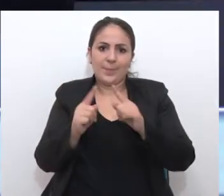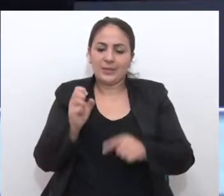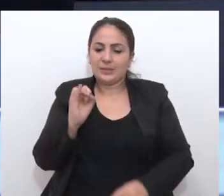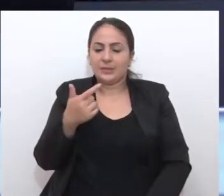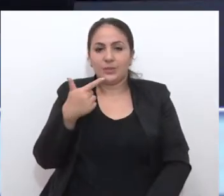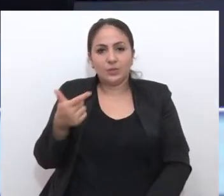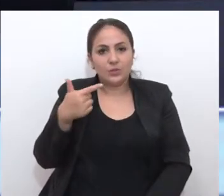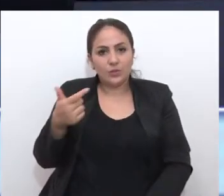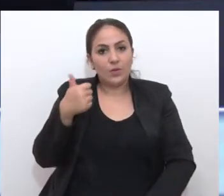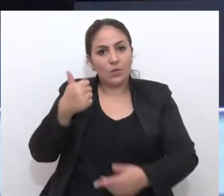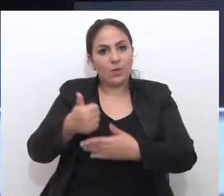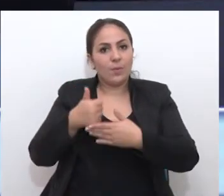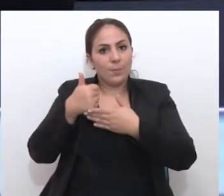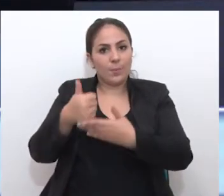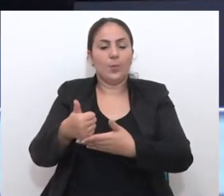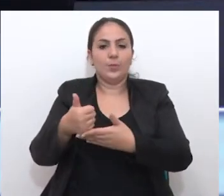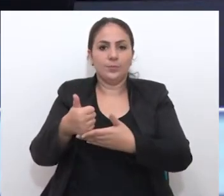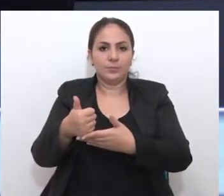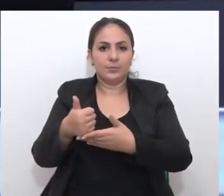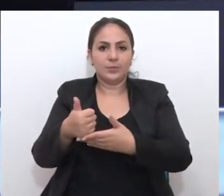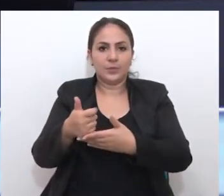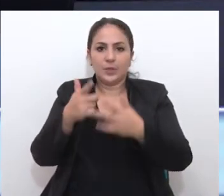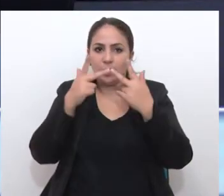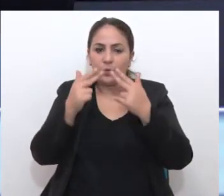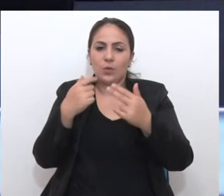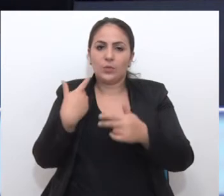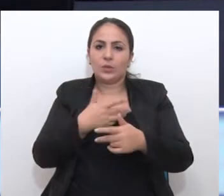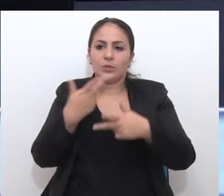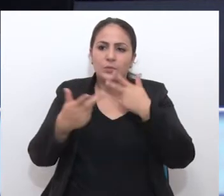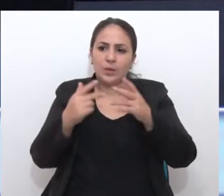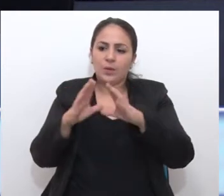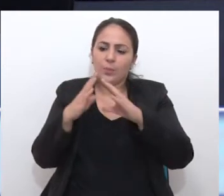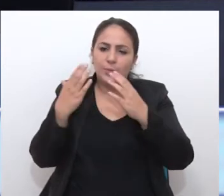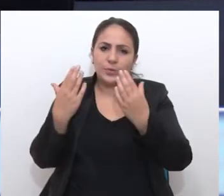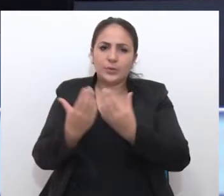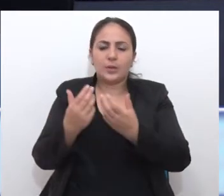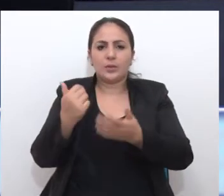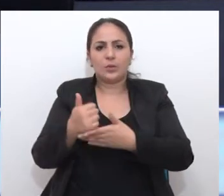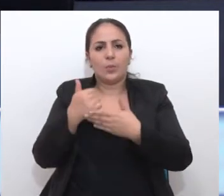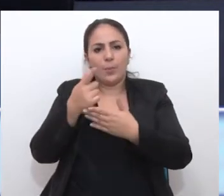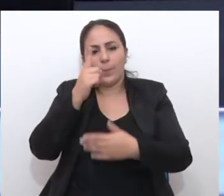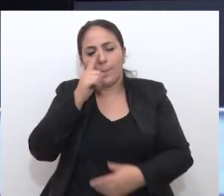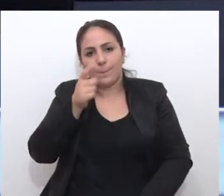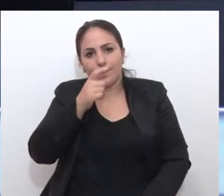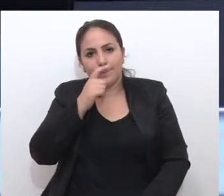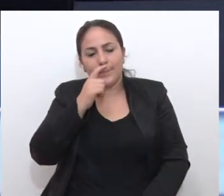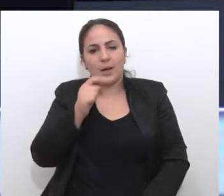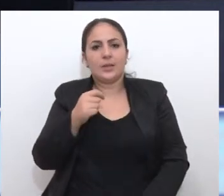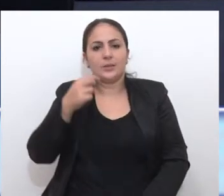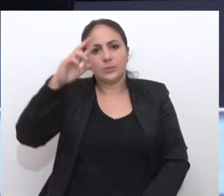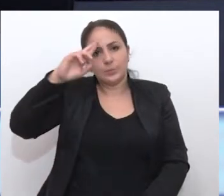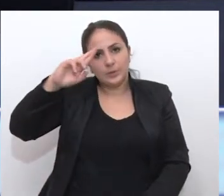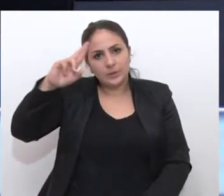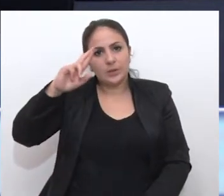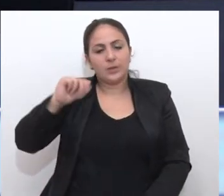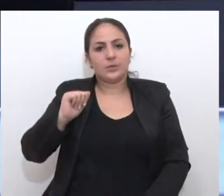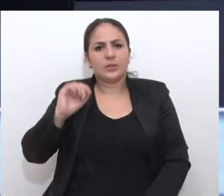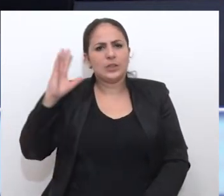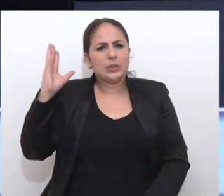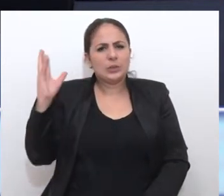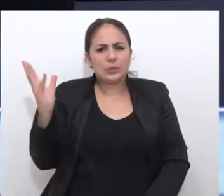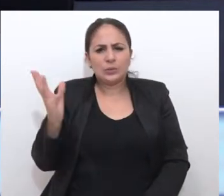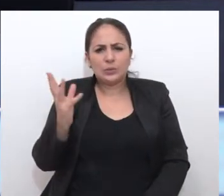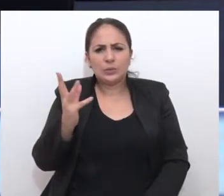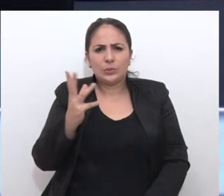tiver o apoio, como a gente fala, da comunidade, o apoio dos pais, dos patrão,